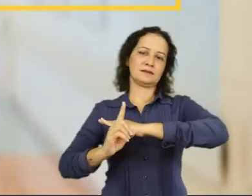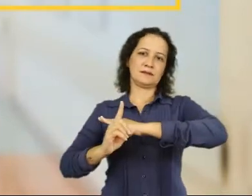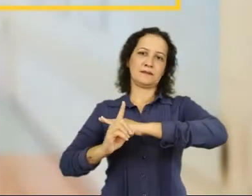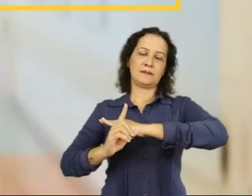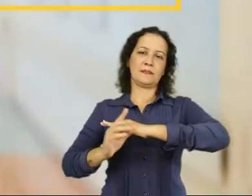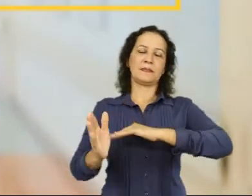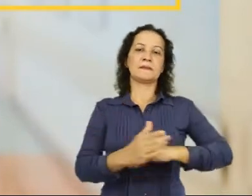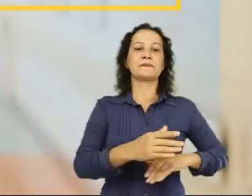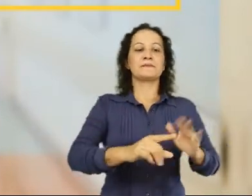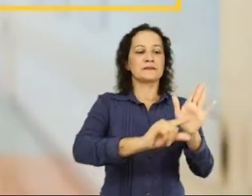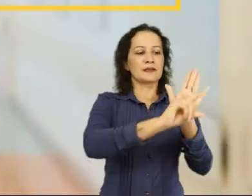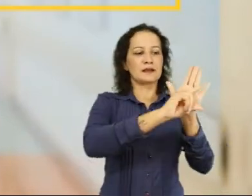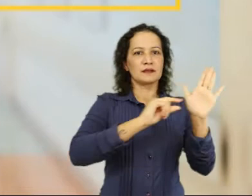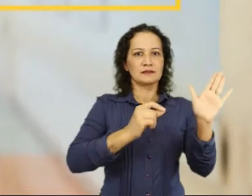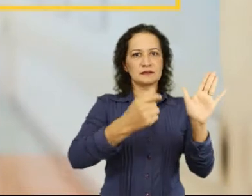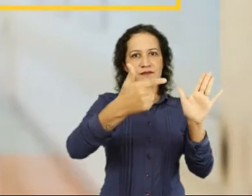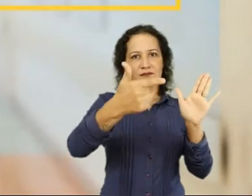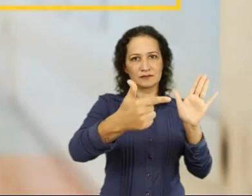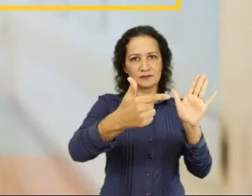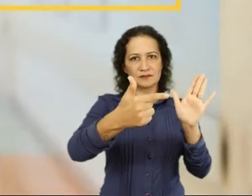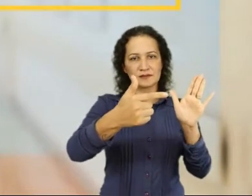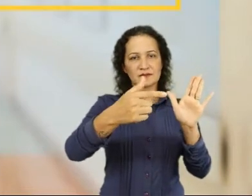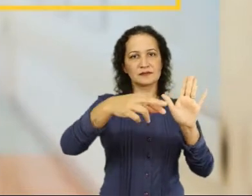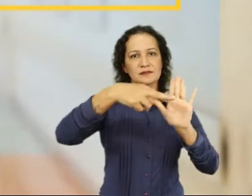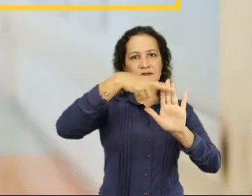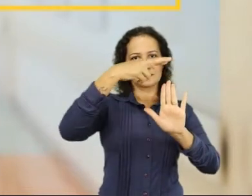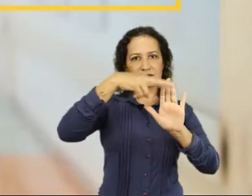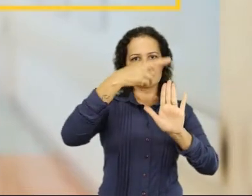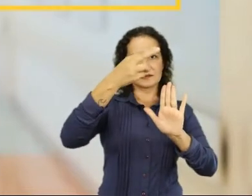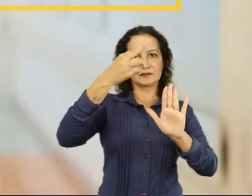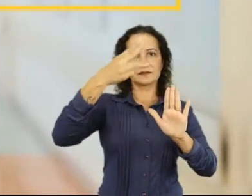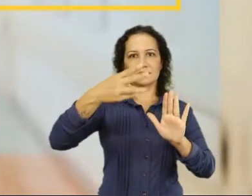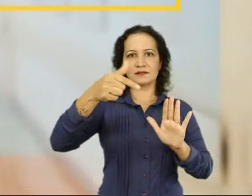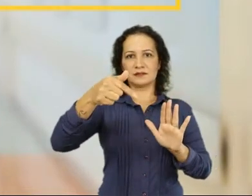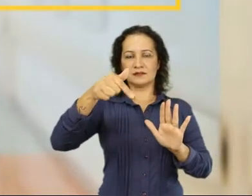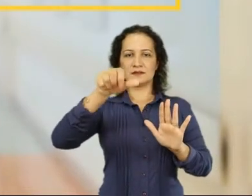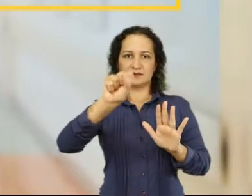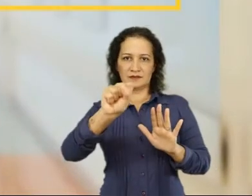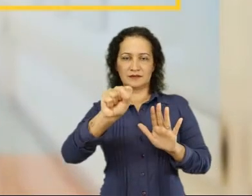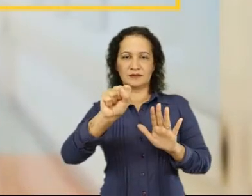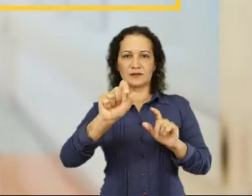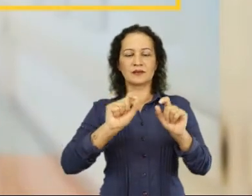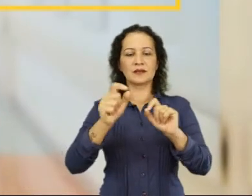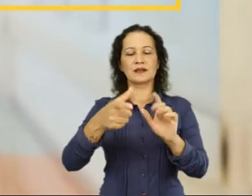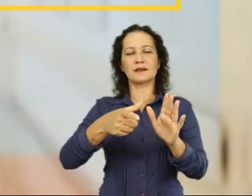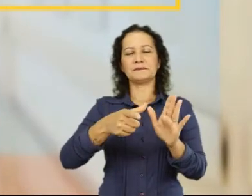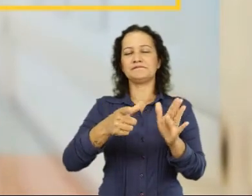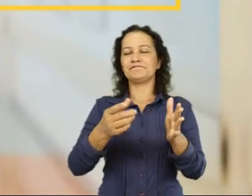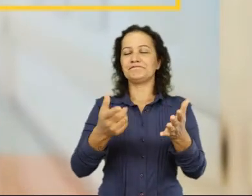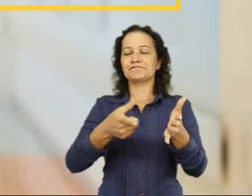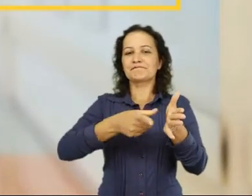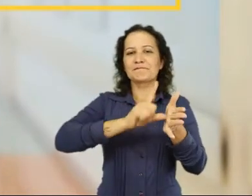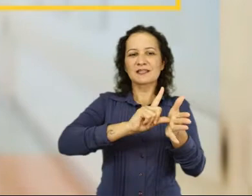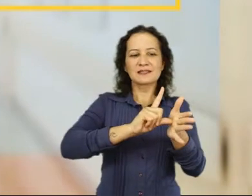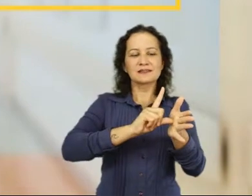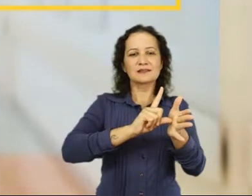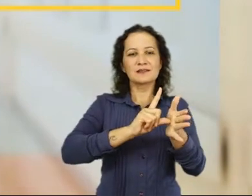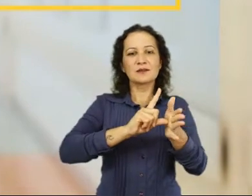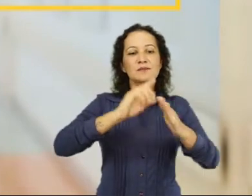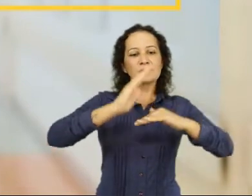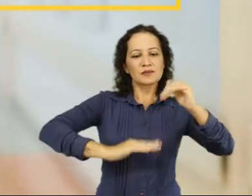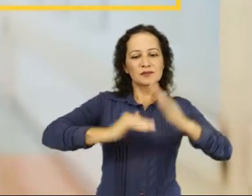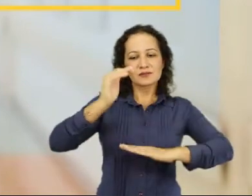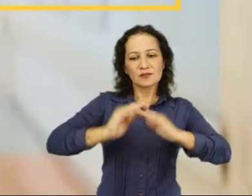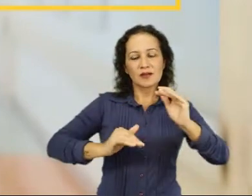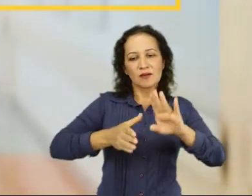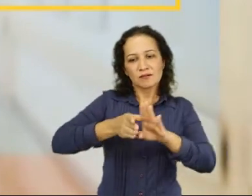Resolução 378. 30 minutos antes do encerramento diário, o profissional ele deve orientar os usuários